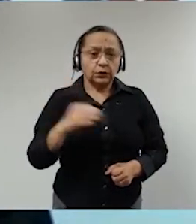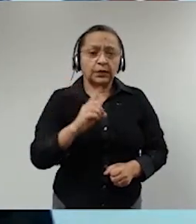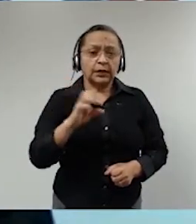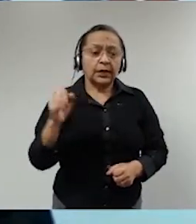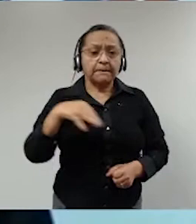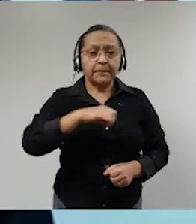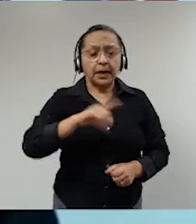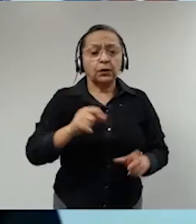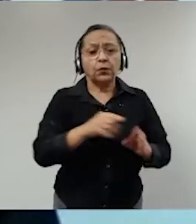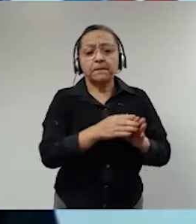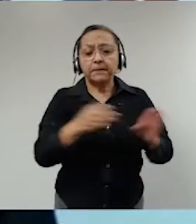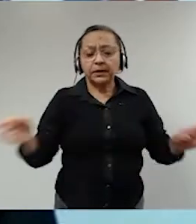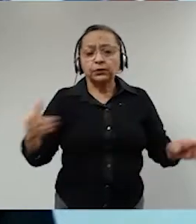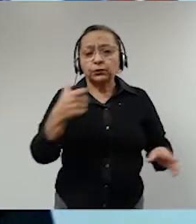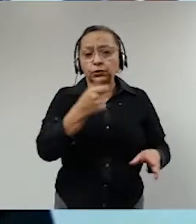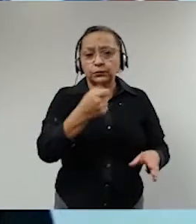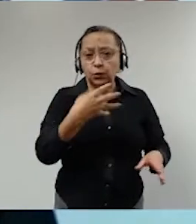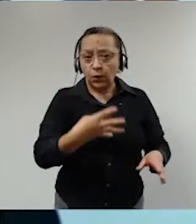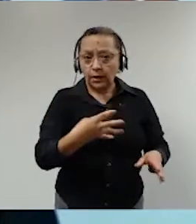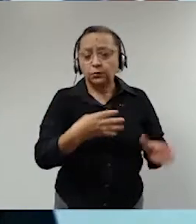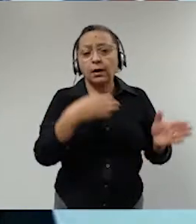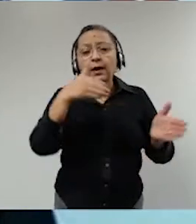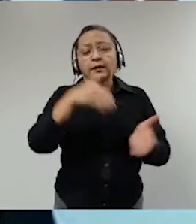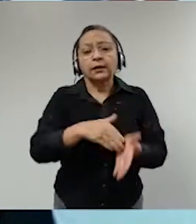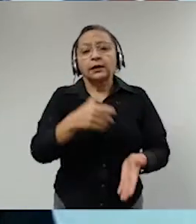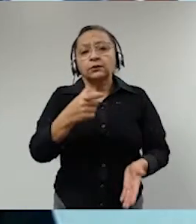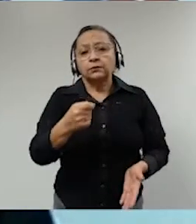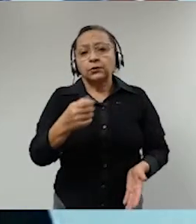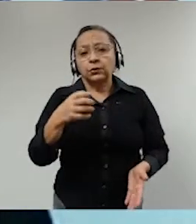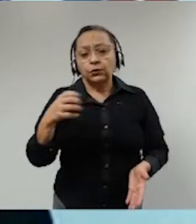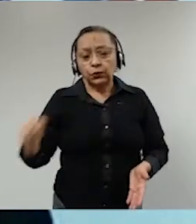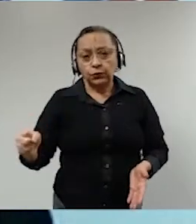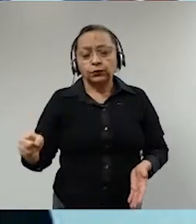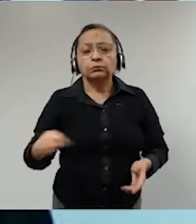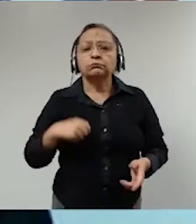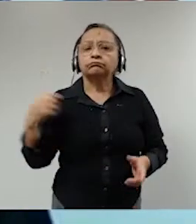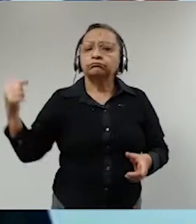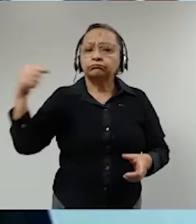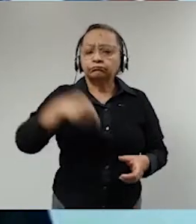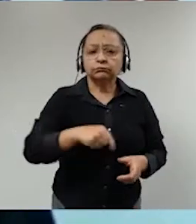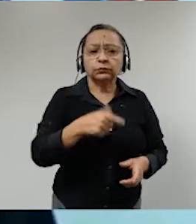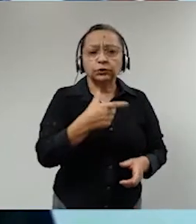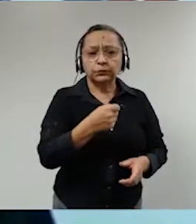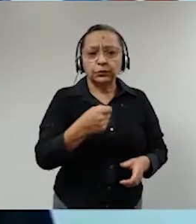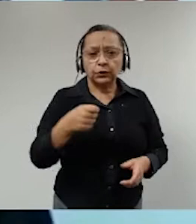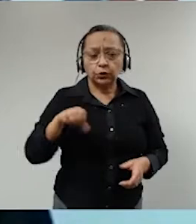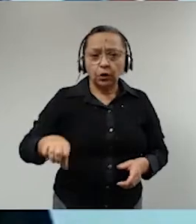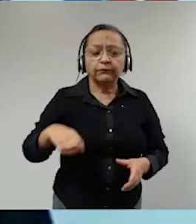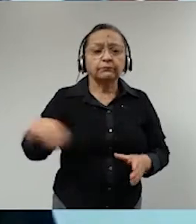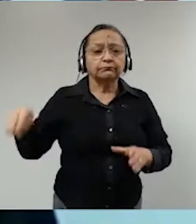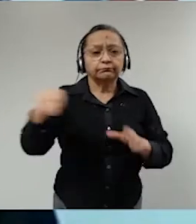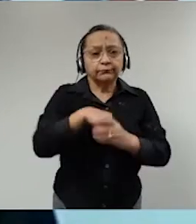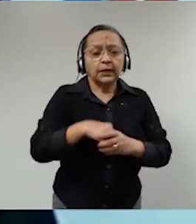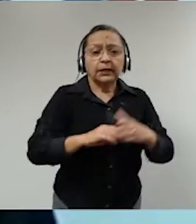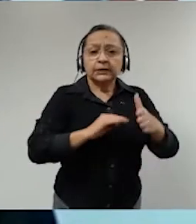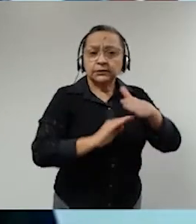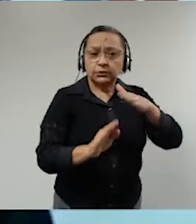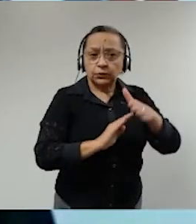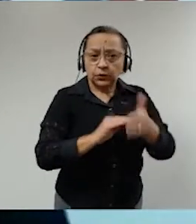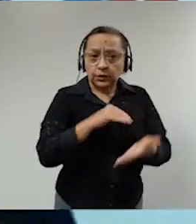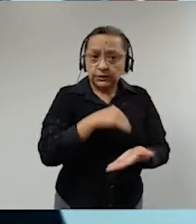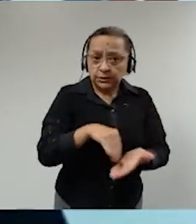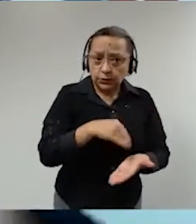2004 a 2008. Desde 2009, integra o escritório Magalhães e Dias Advocacia em